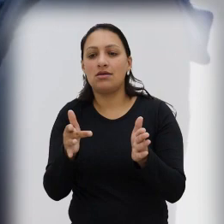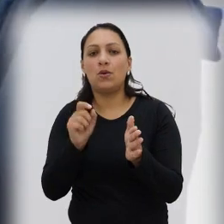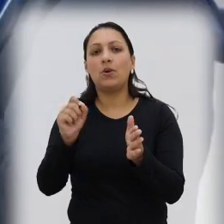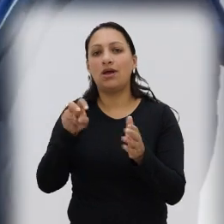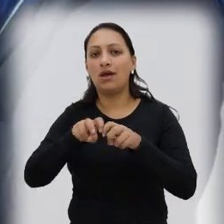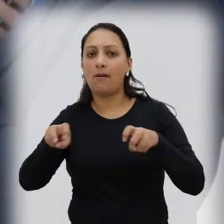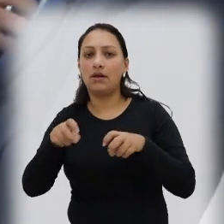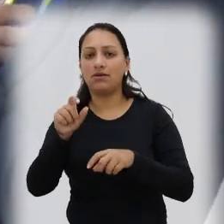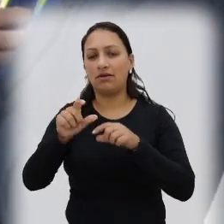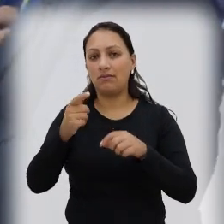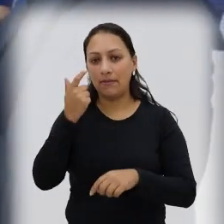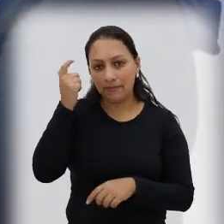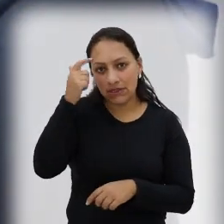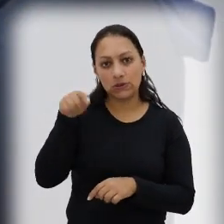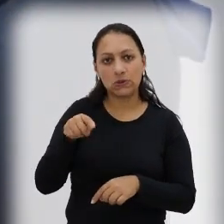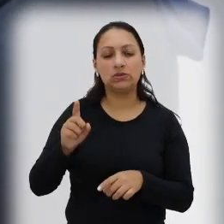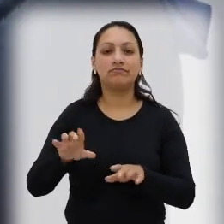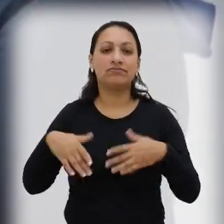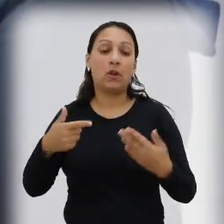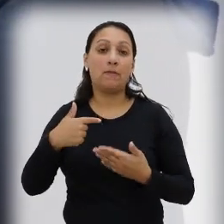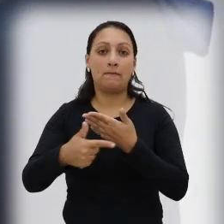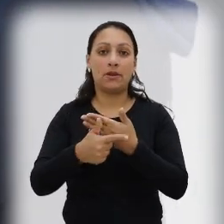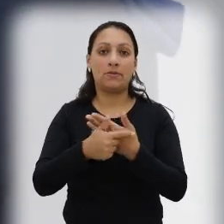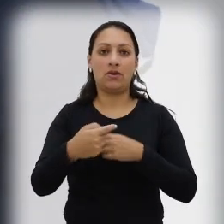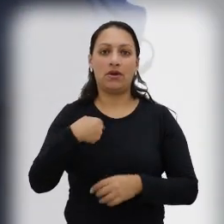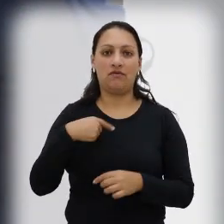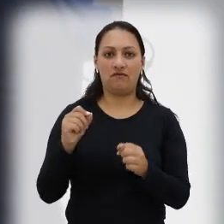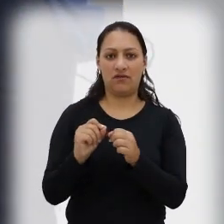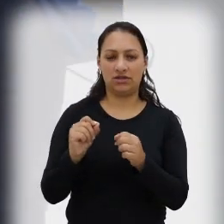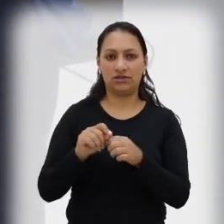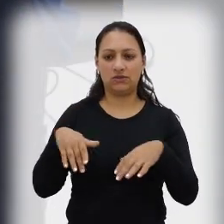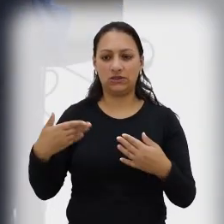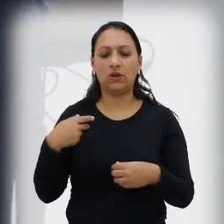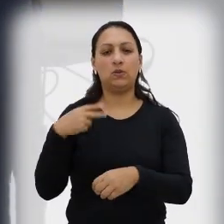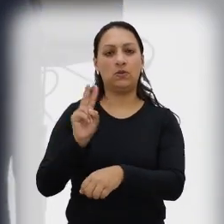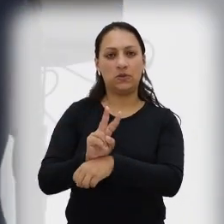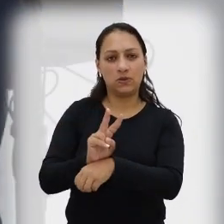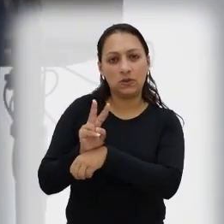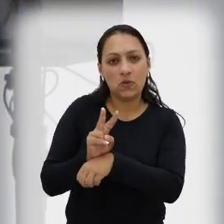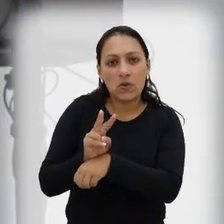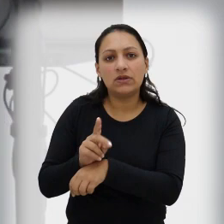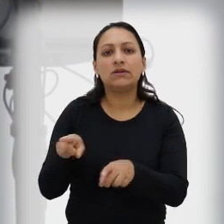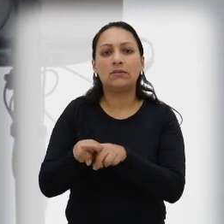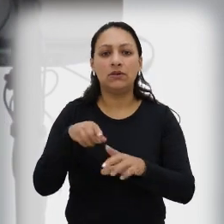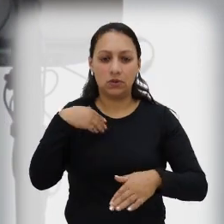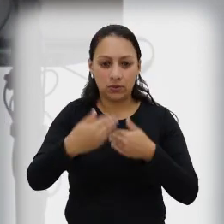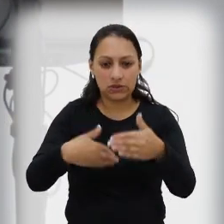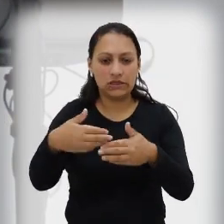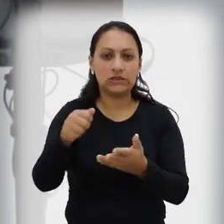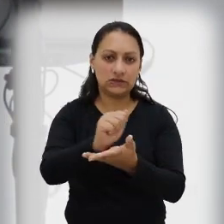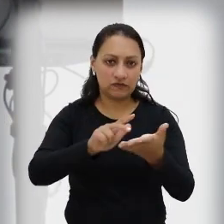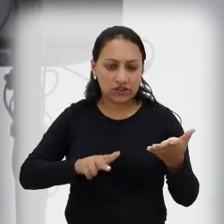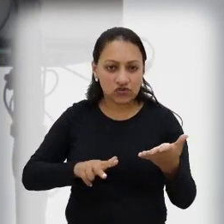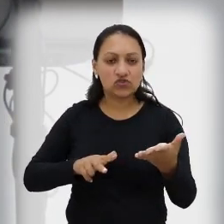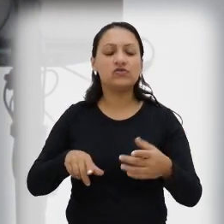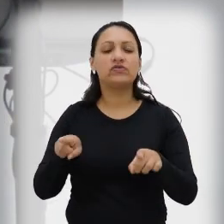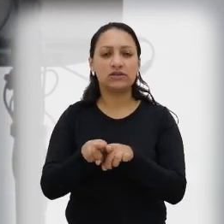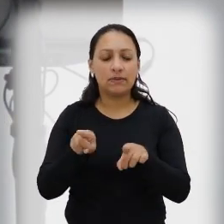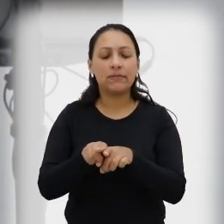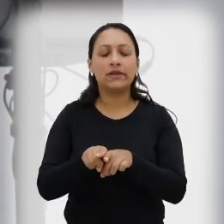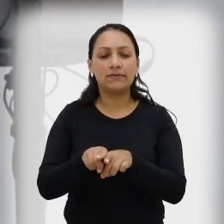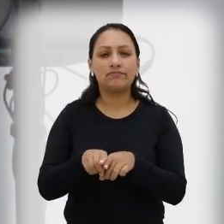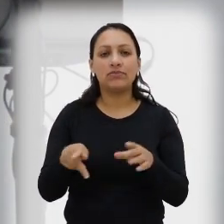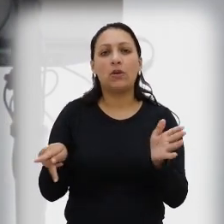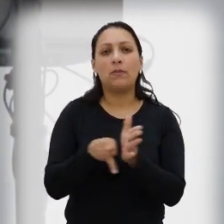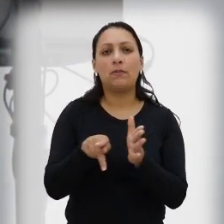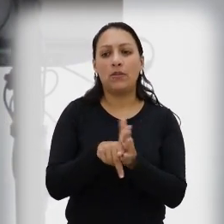este é o papel que eu faço, eu sou a guardiã também do processo avaliativo, né? Os